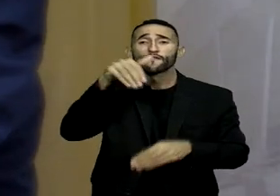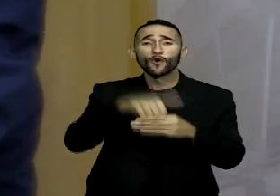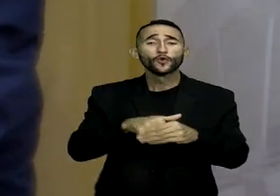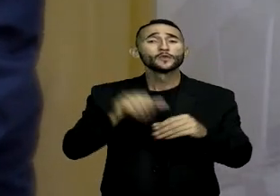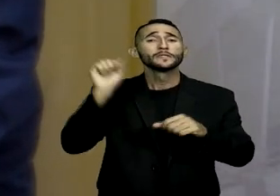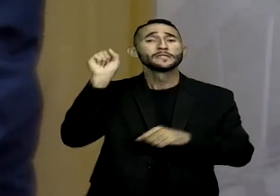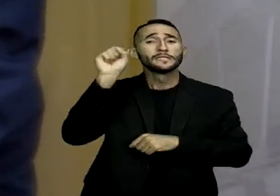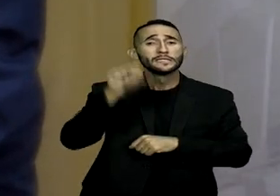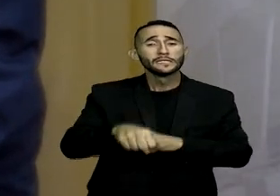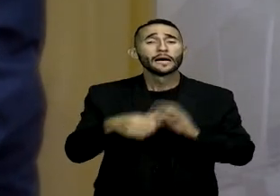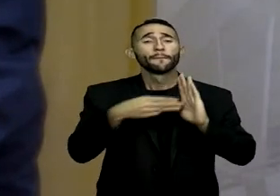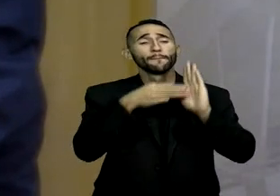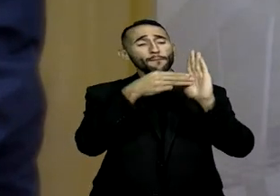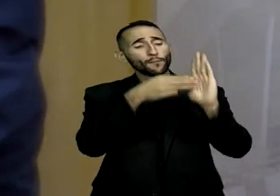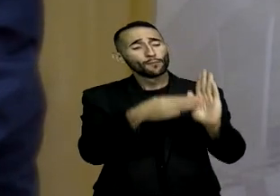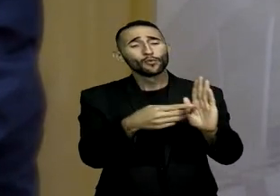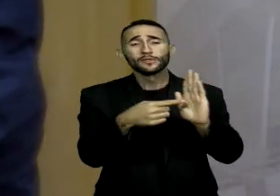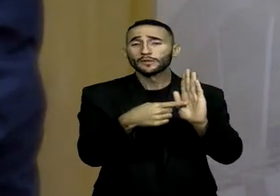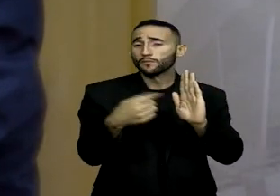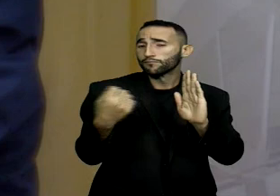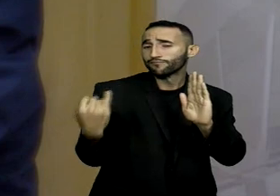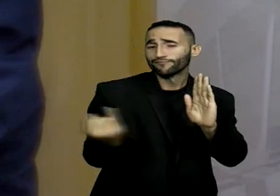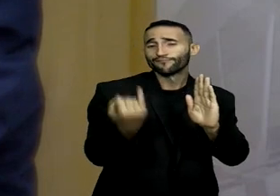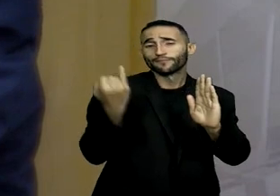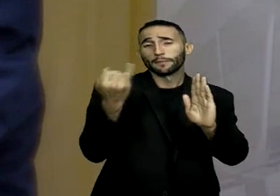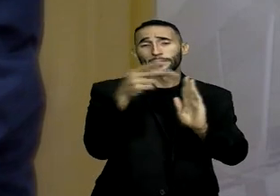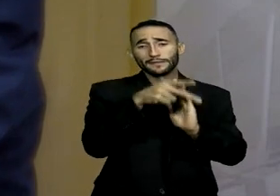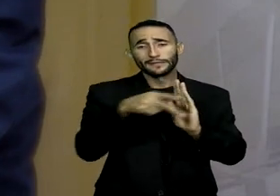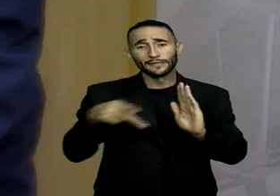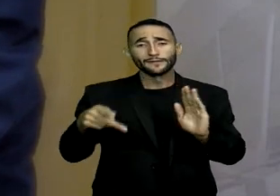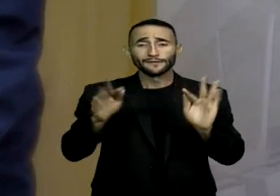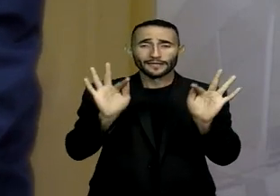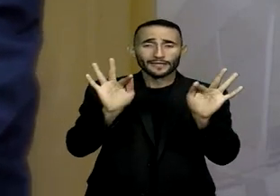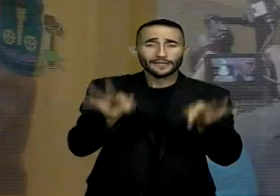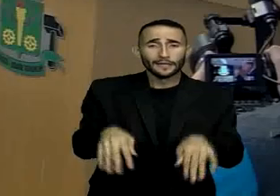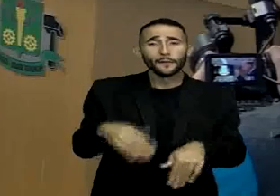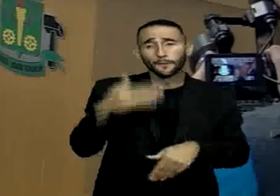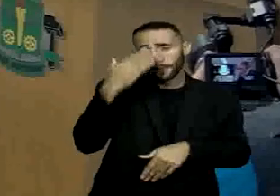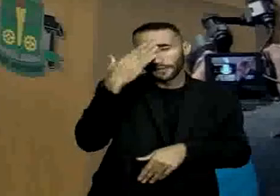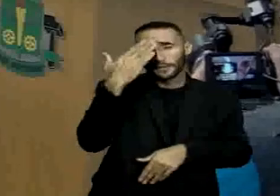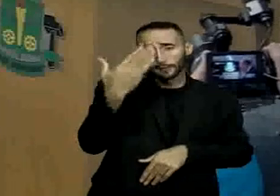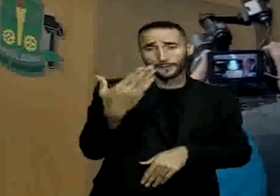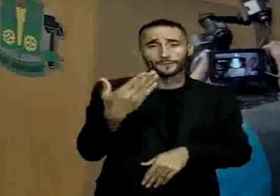tão importante nesse dia. Senhor presidente, são essas as minhas considerações. Muito obrigado.